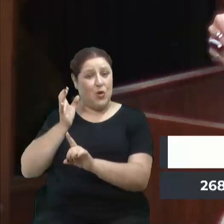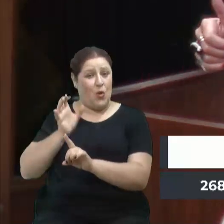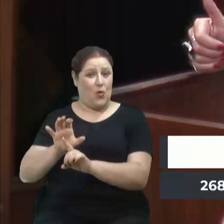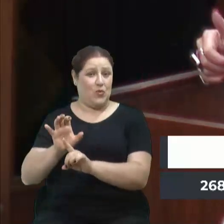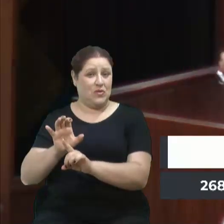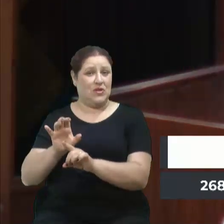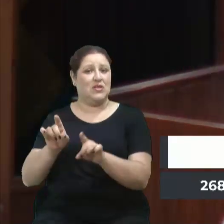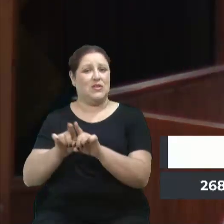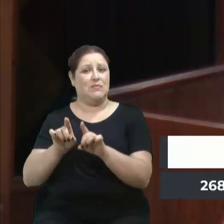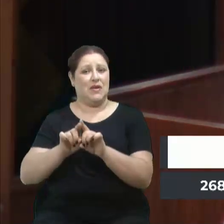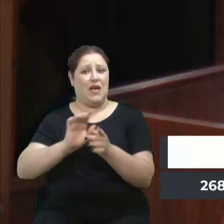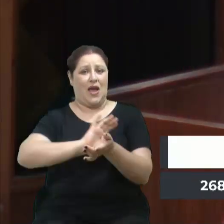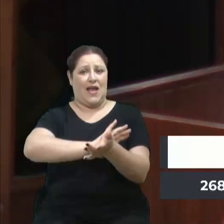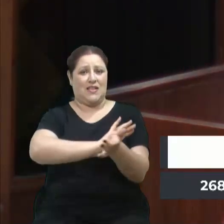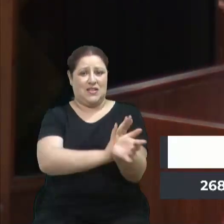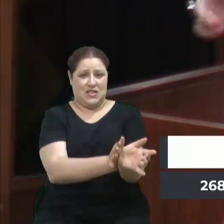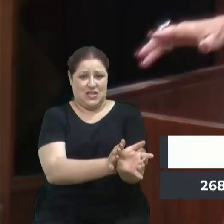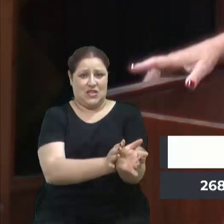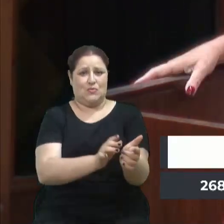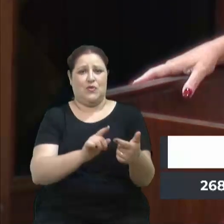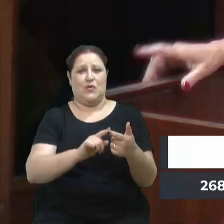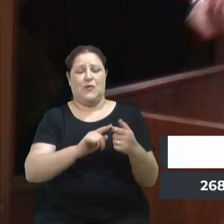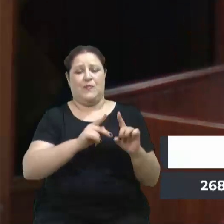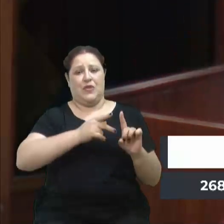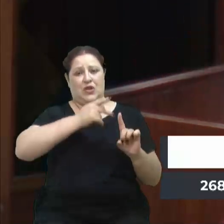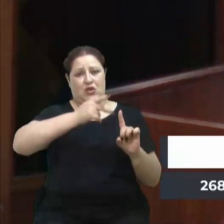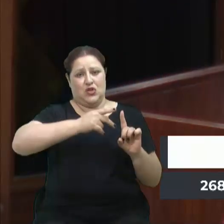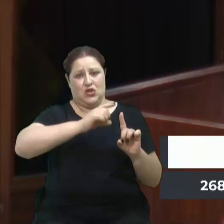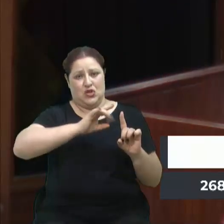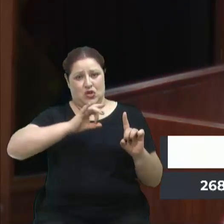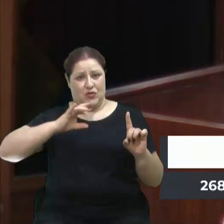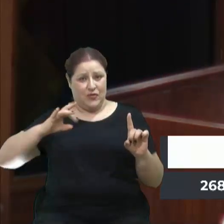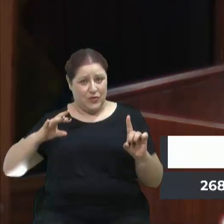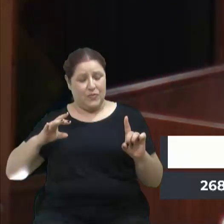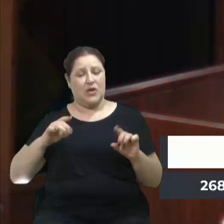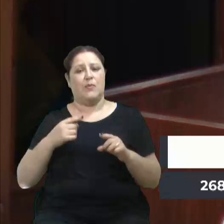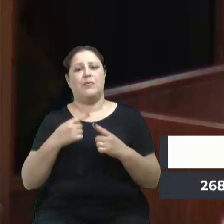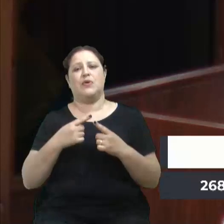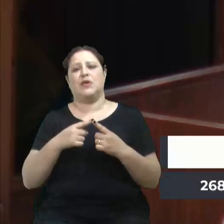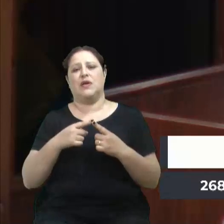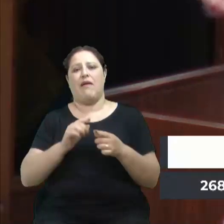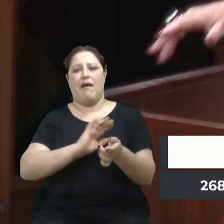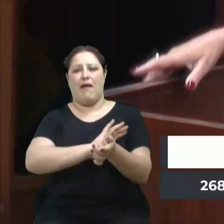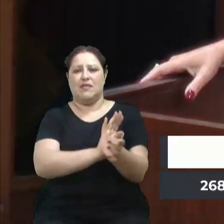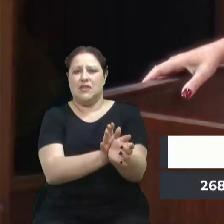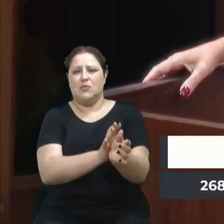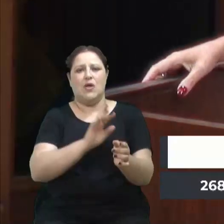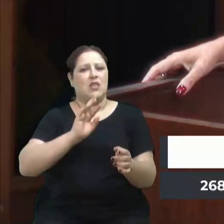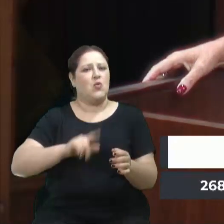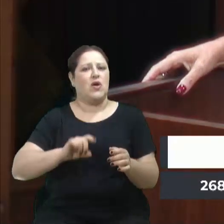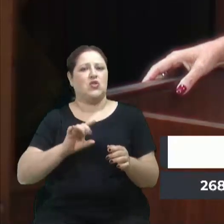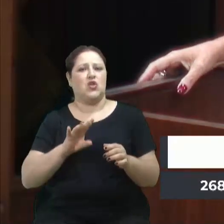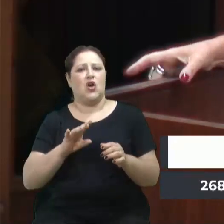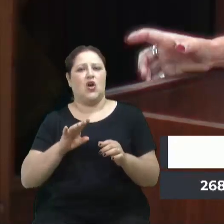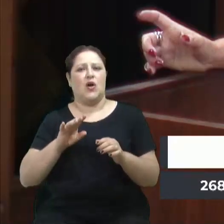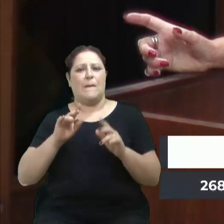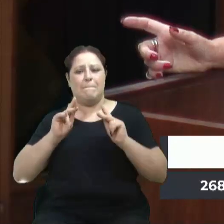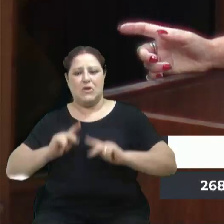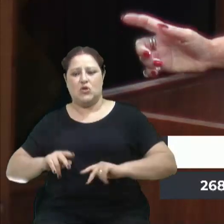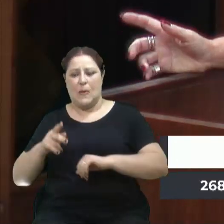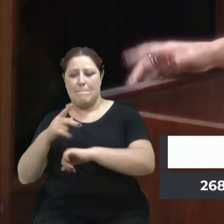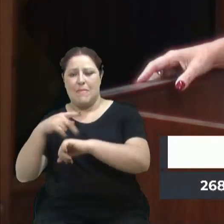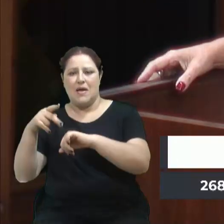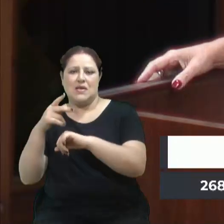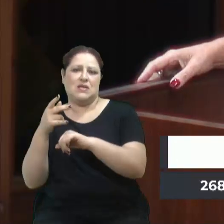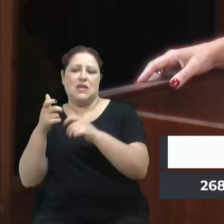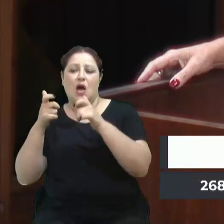o racismo, a xenofobia, porque o racismo não é só em relação à etnia, é também em relação